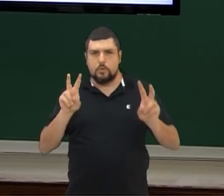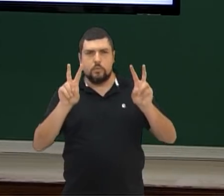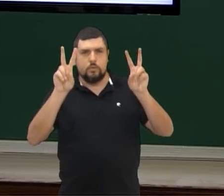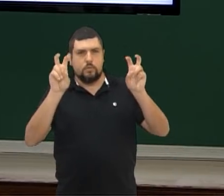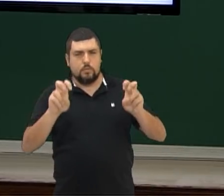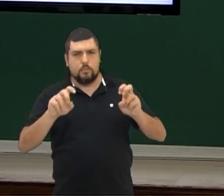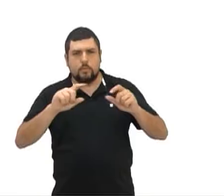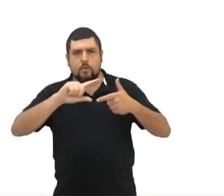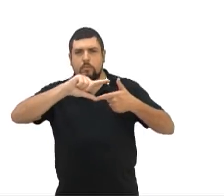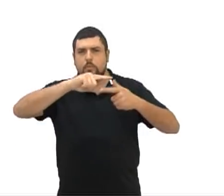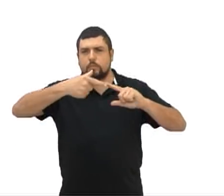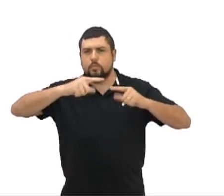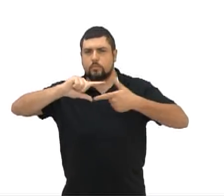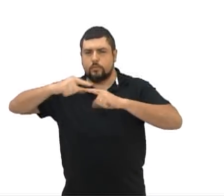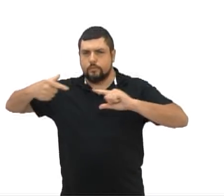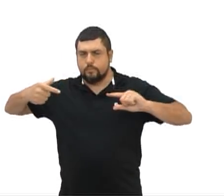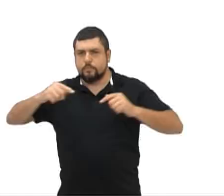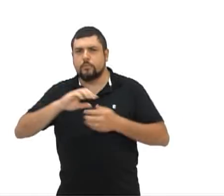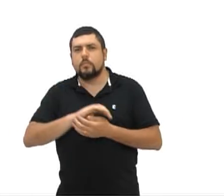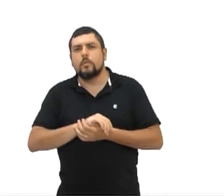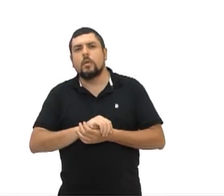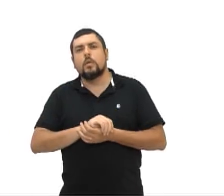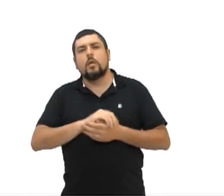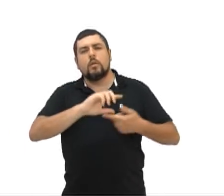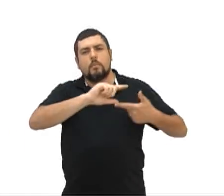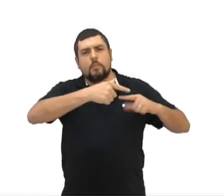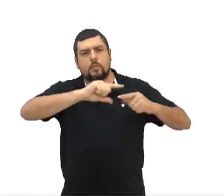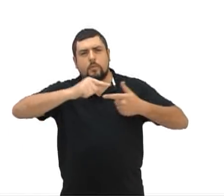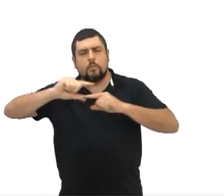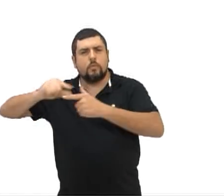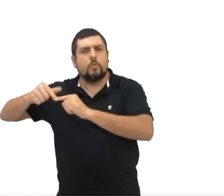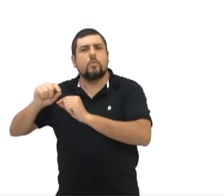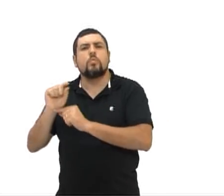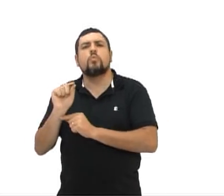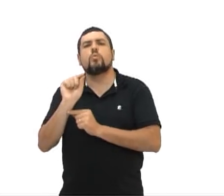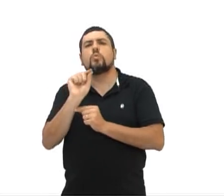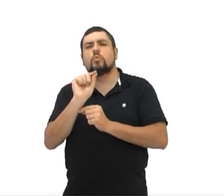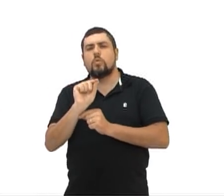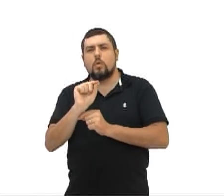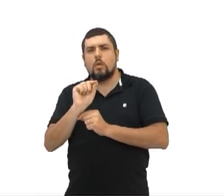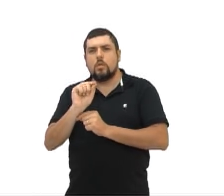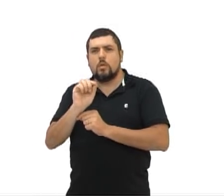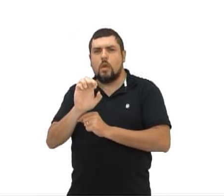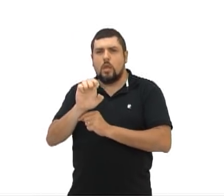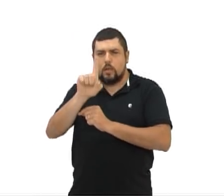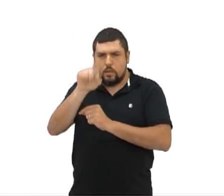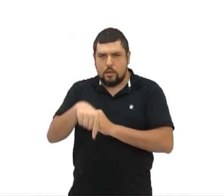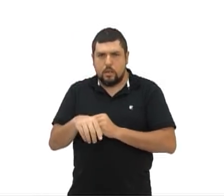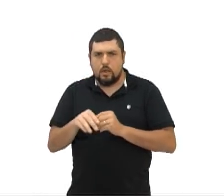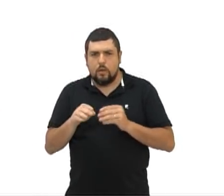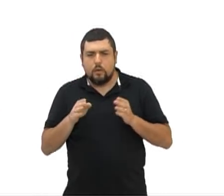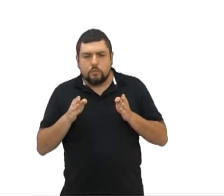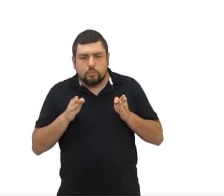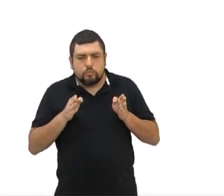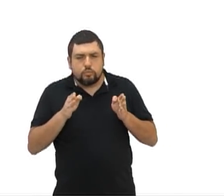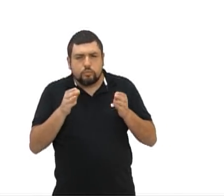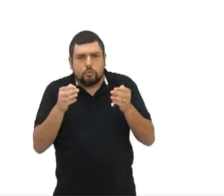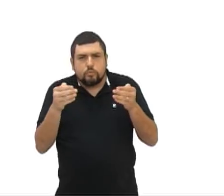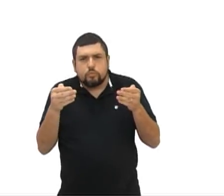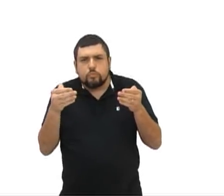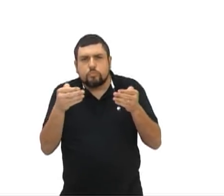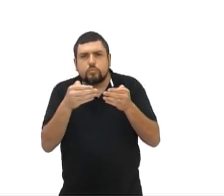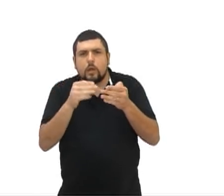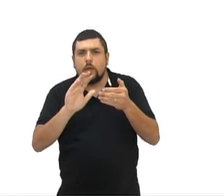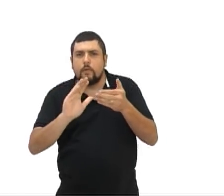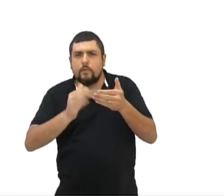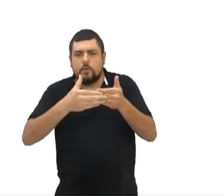os polígonos. Podemos dizer que polígonos são figuras geométricas fechadas, formadas por